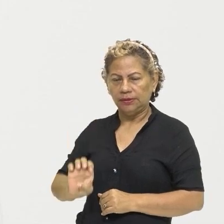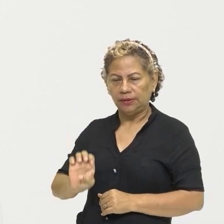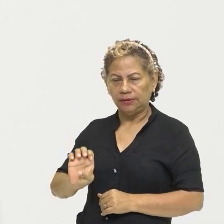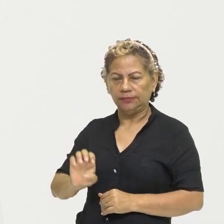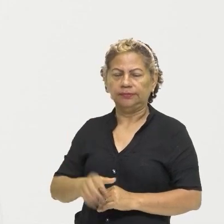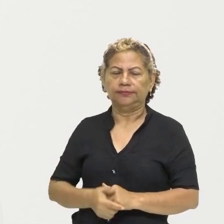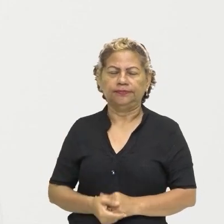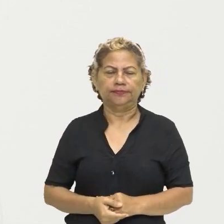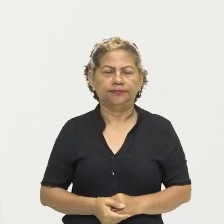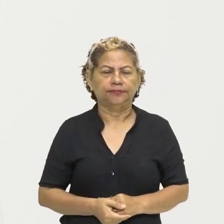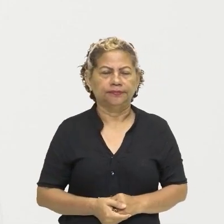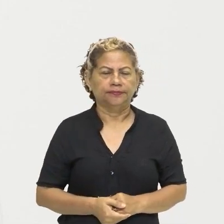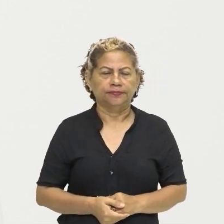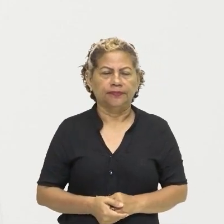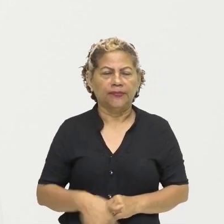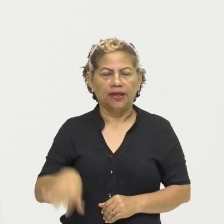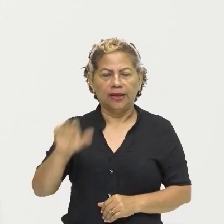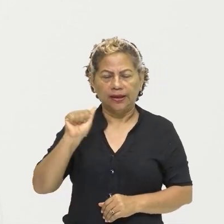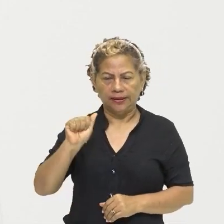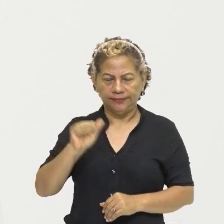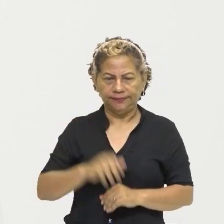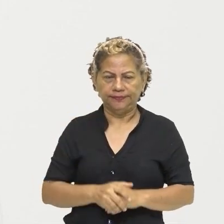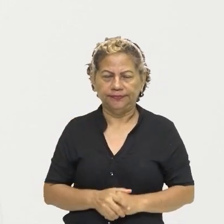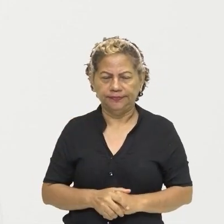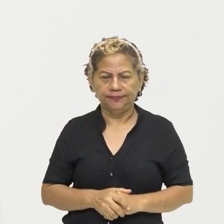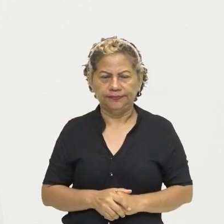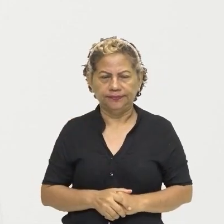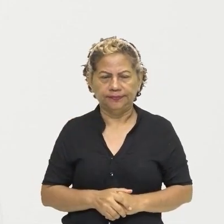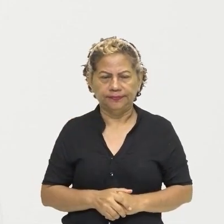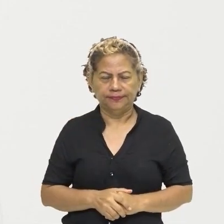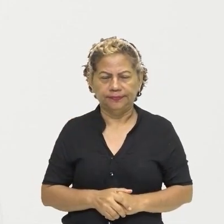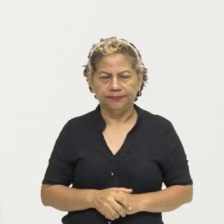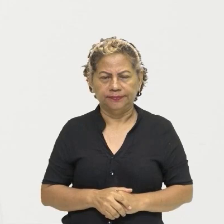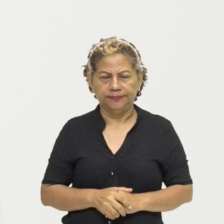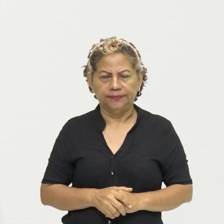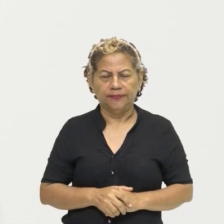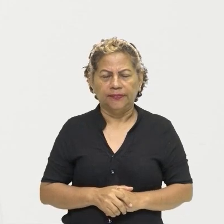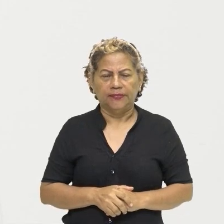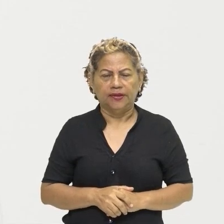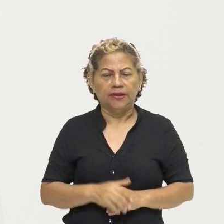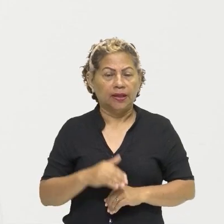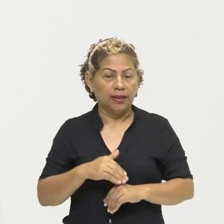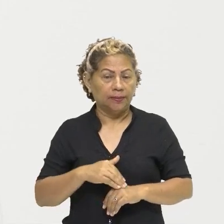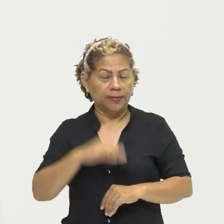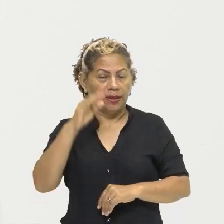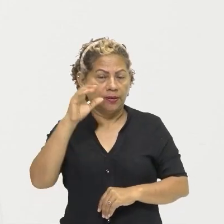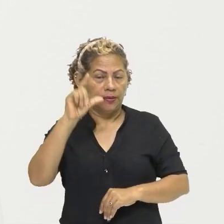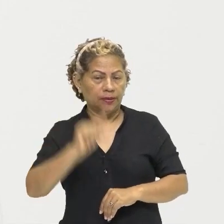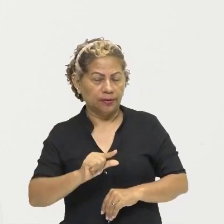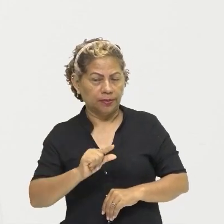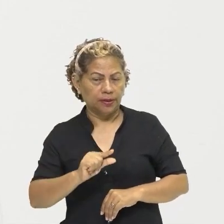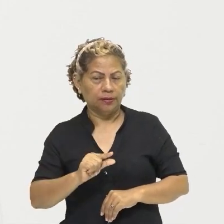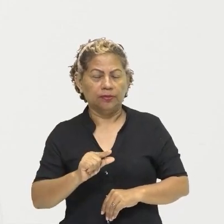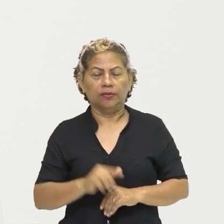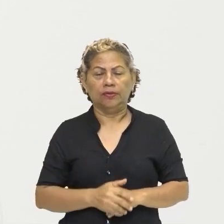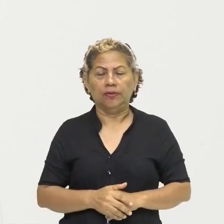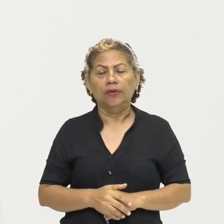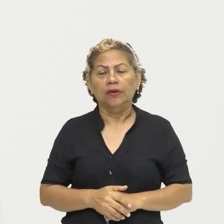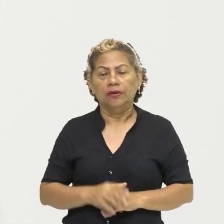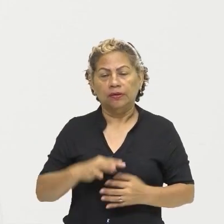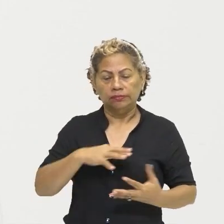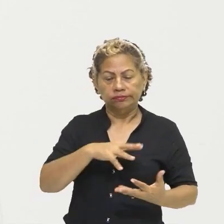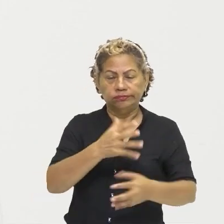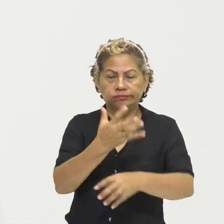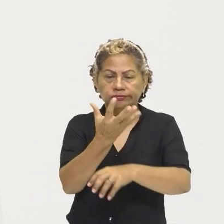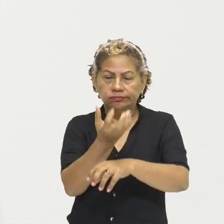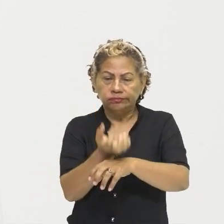Então, maior e menor, ou seja, o que ele quer dizer aqui? Que a energia potencial gravitacional,